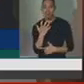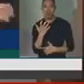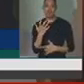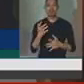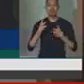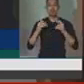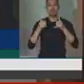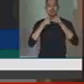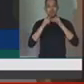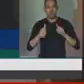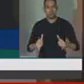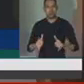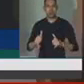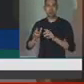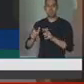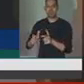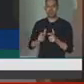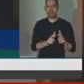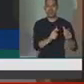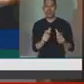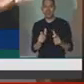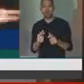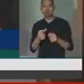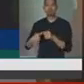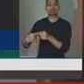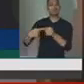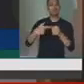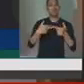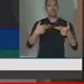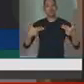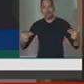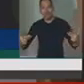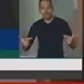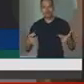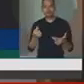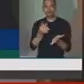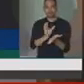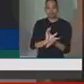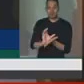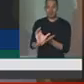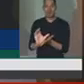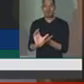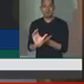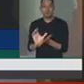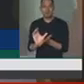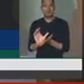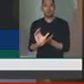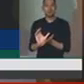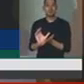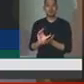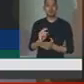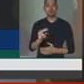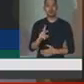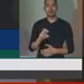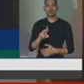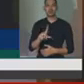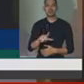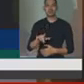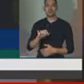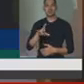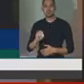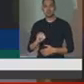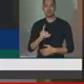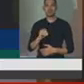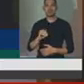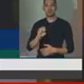em vários bairros, em vários municípios. Os investimentos que estavam previstos como linhão para Cruzeiro do Sul não aconteceram.